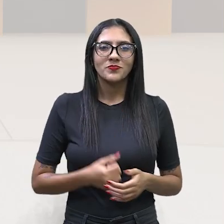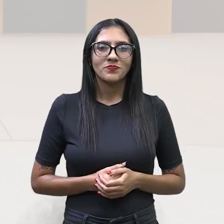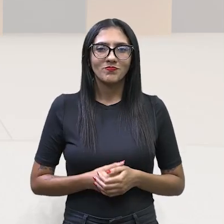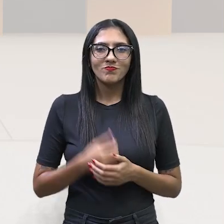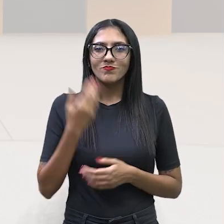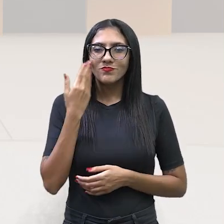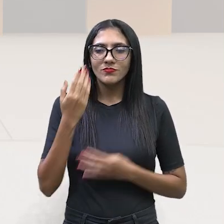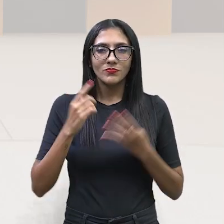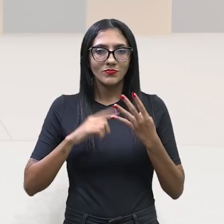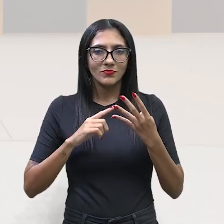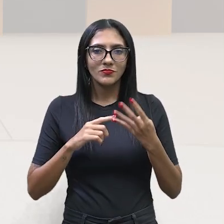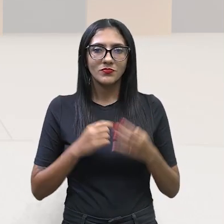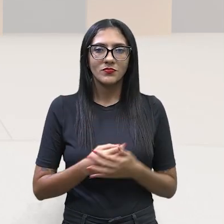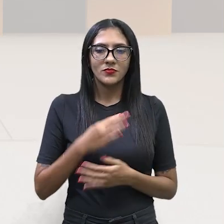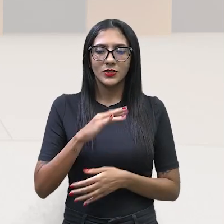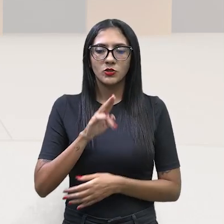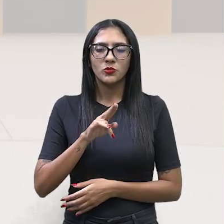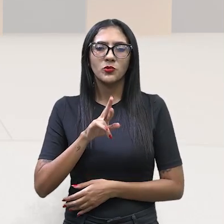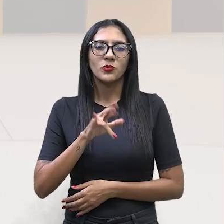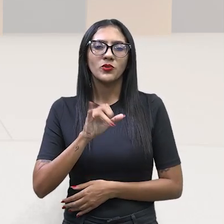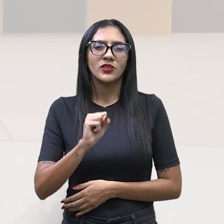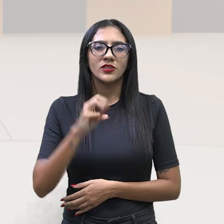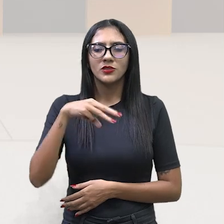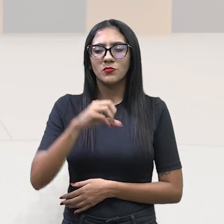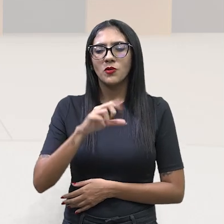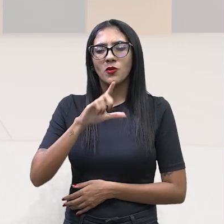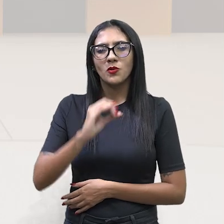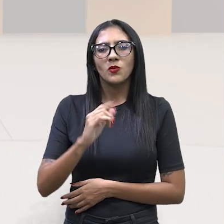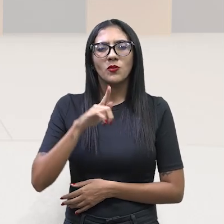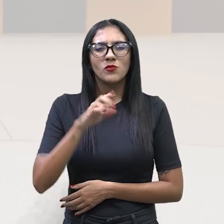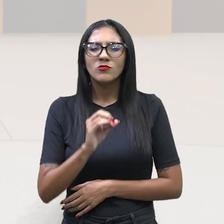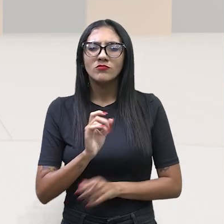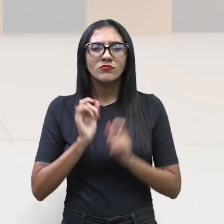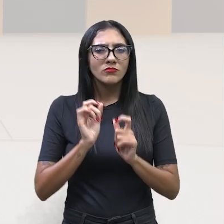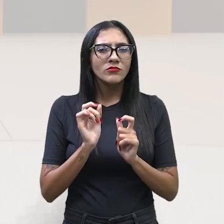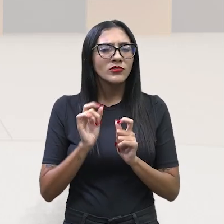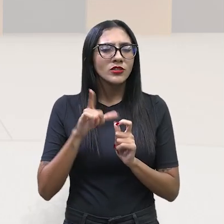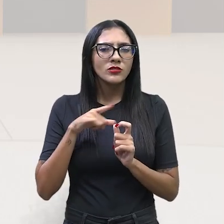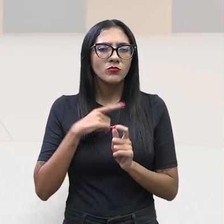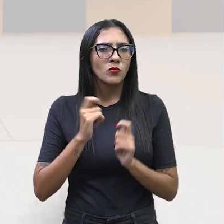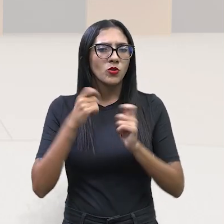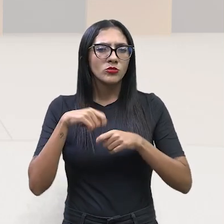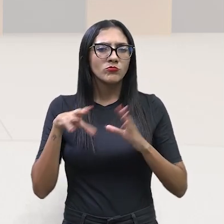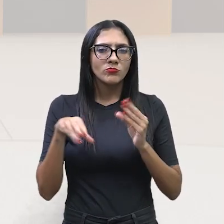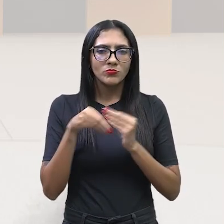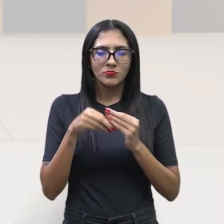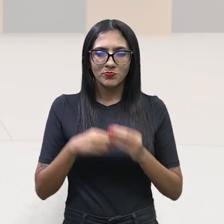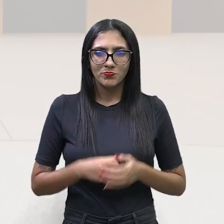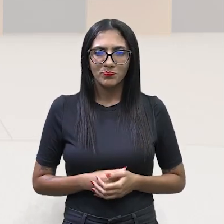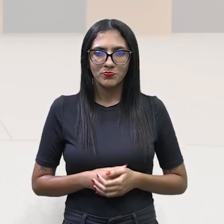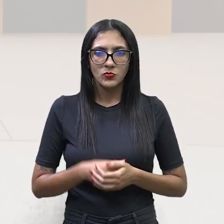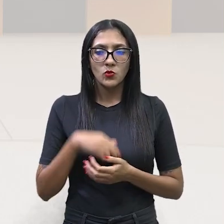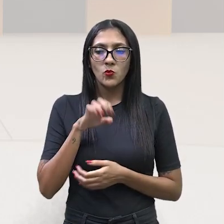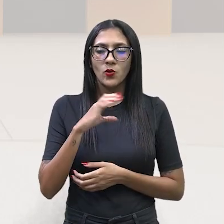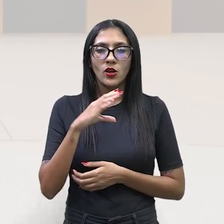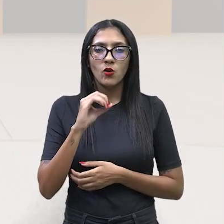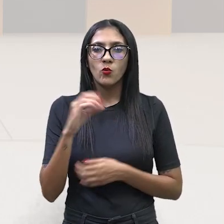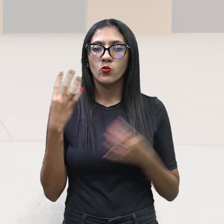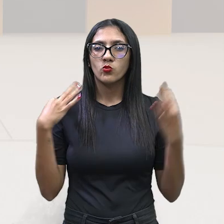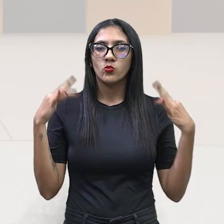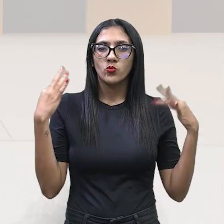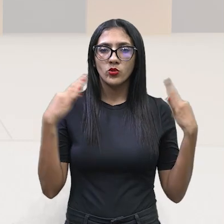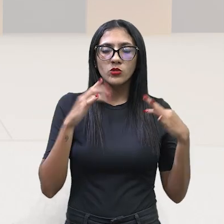turismólogo ecológico. E o que é que o turismólogo ecológico vai desenvolver, pode vir contribuir? O ecoturismo está em ascensão